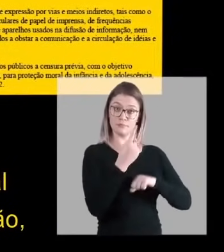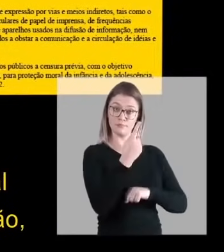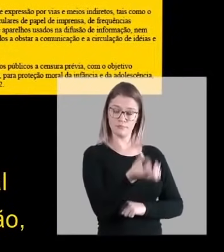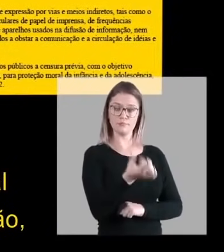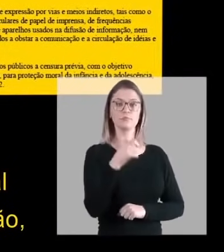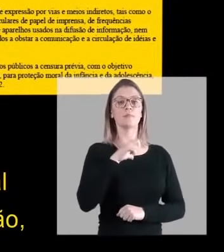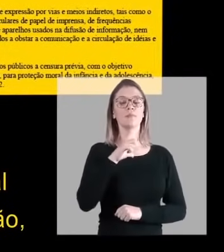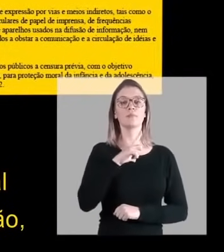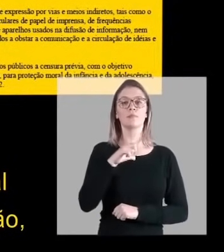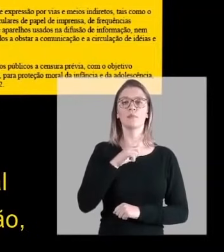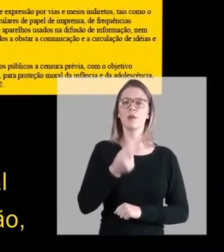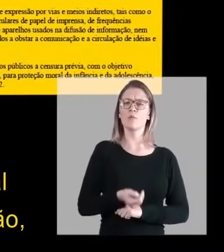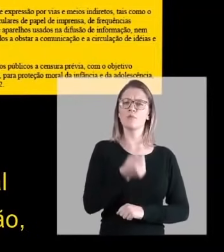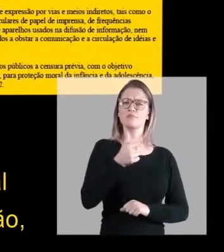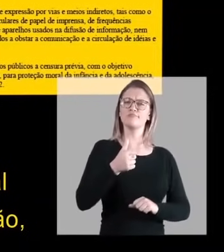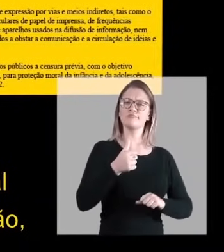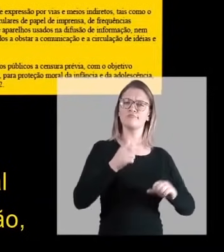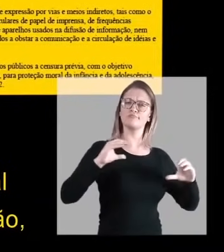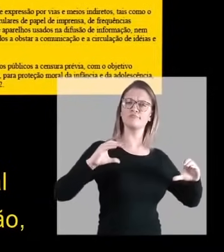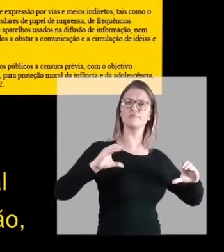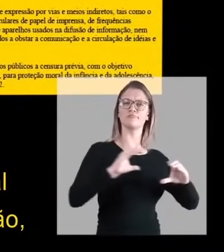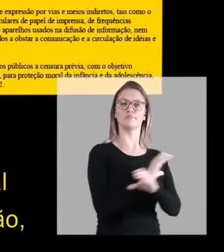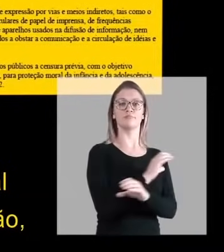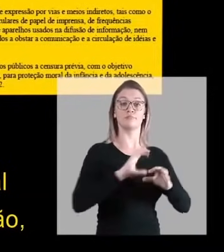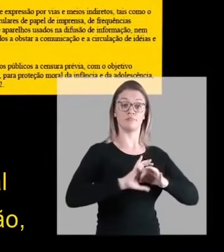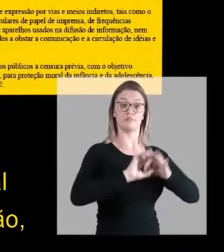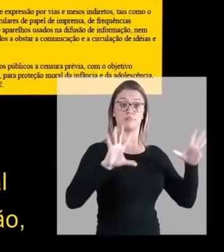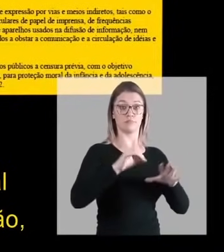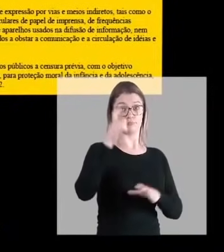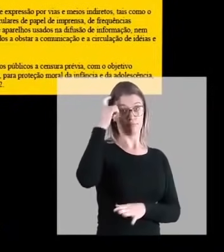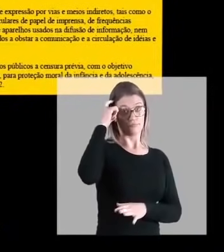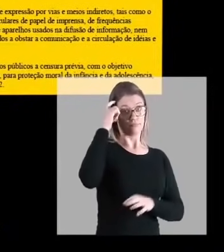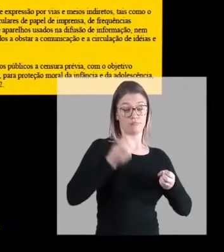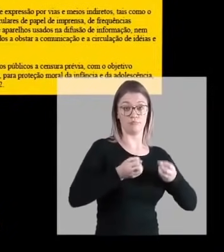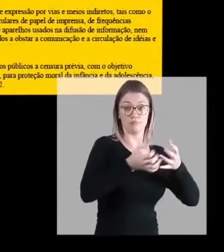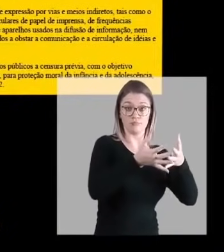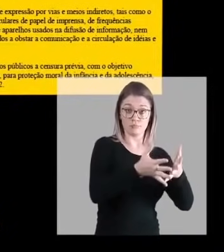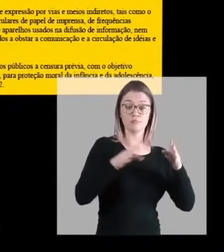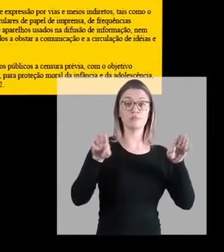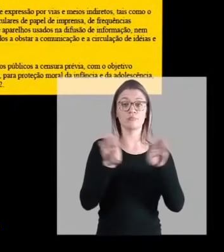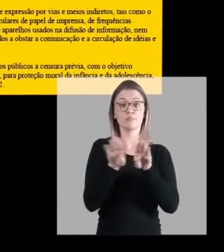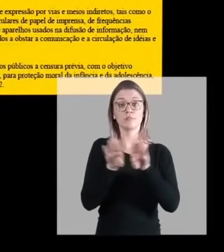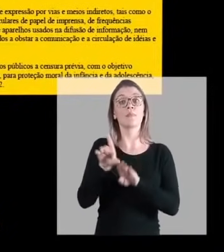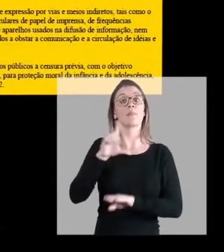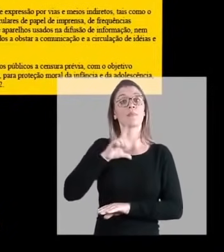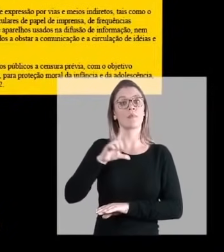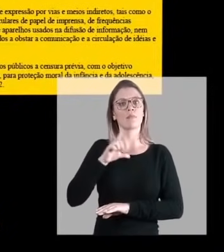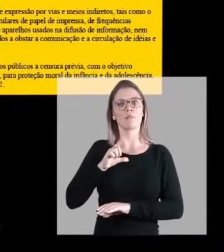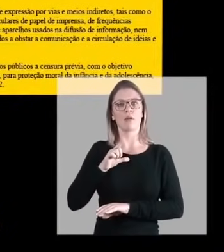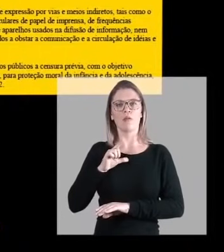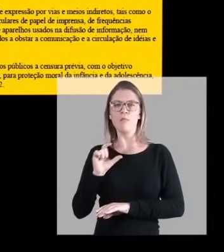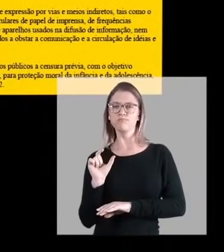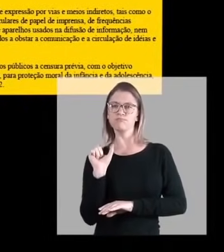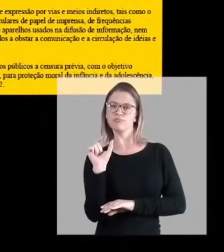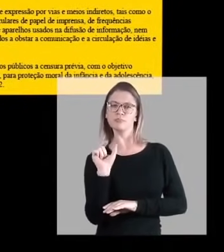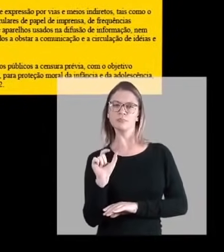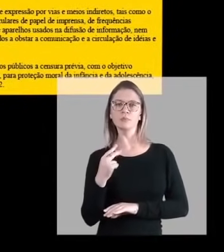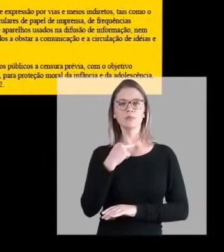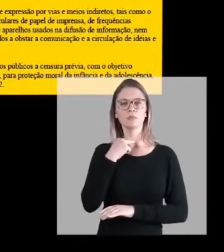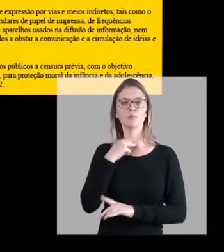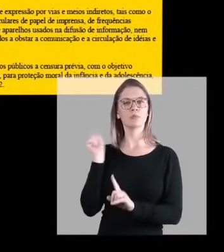temos quase que total liberdade de pensamento e expressão, coloca uma ressalva dizendo que,